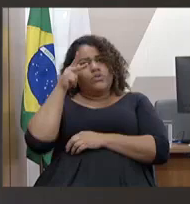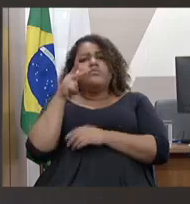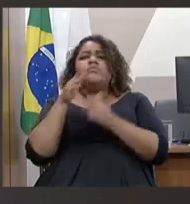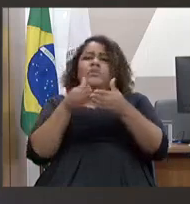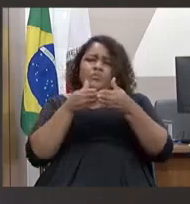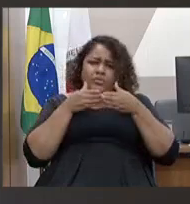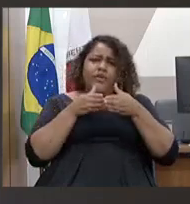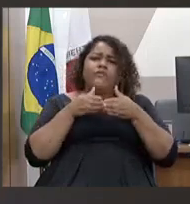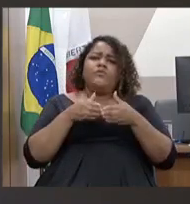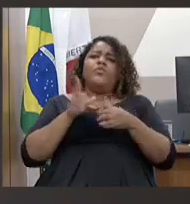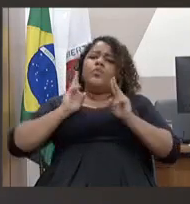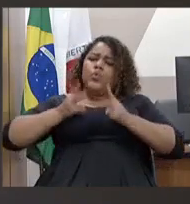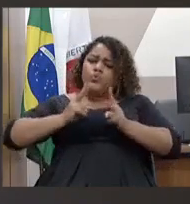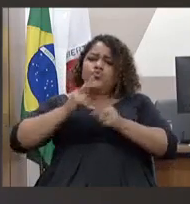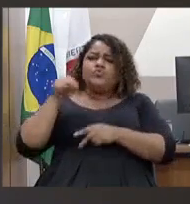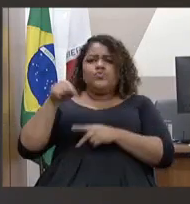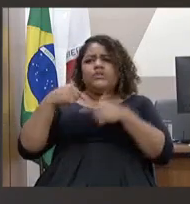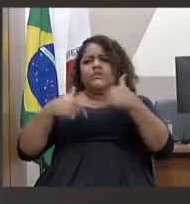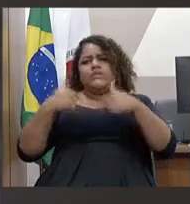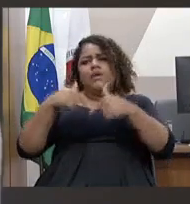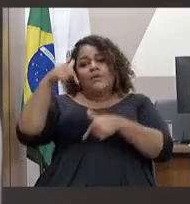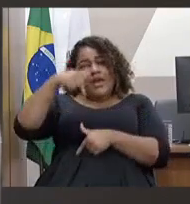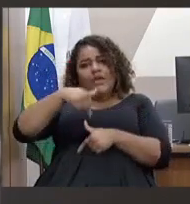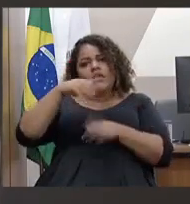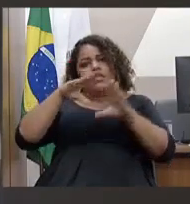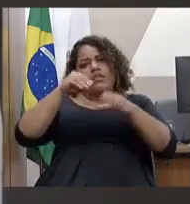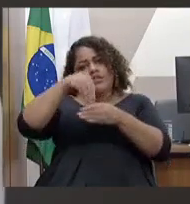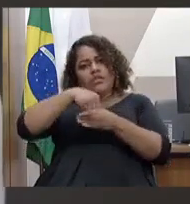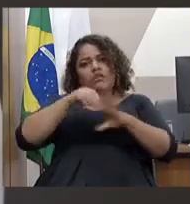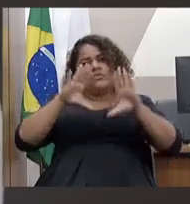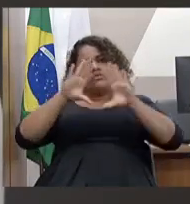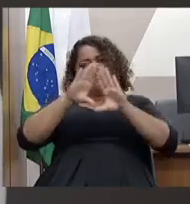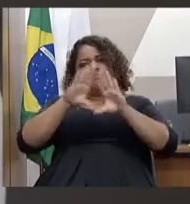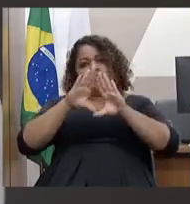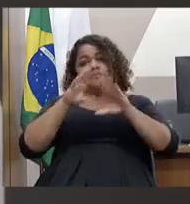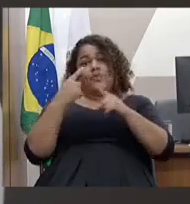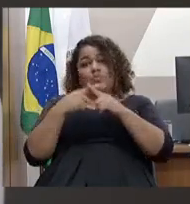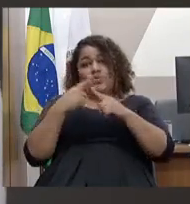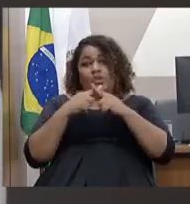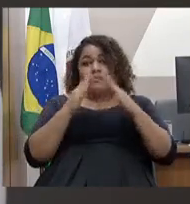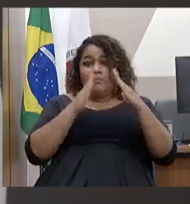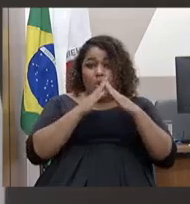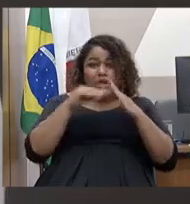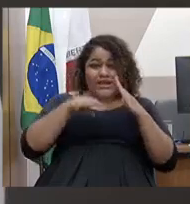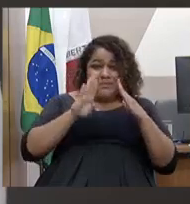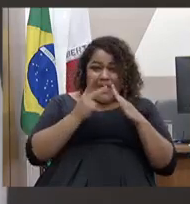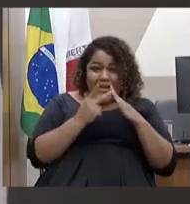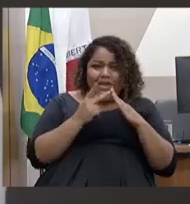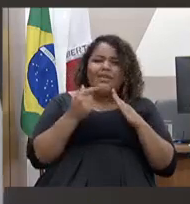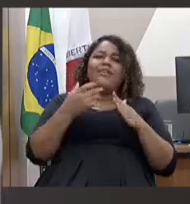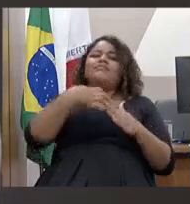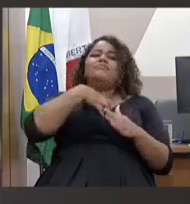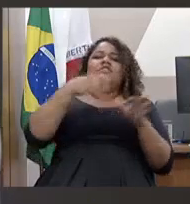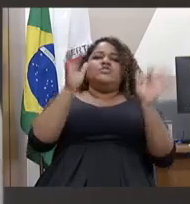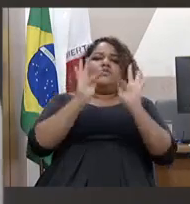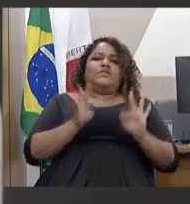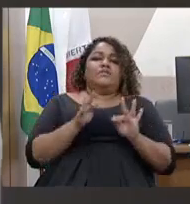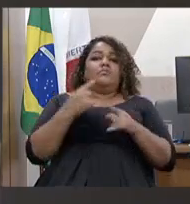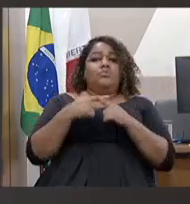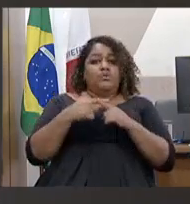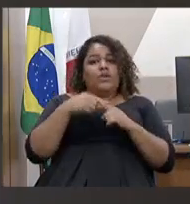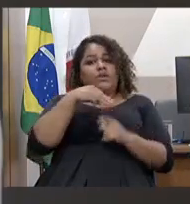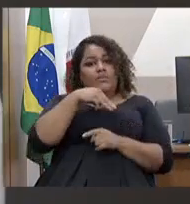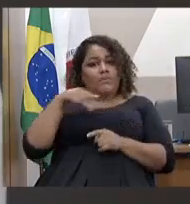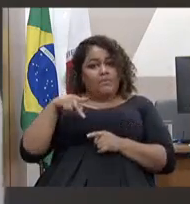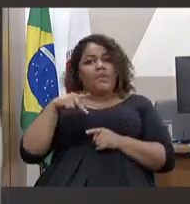nessa Assembleia porque nós aqui em Belo Horizonte quem mora aqui em Belo Horizonte quem trabalha aqui em Belo Horizonte tá feliz porque tem um ministério forte